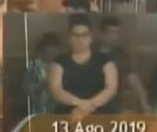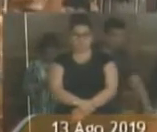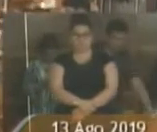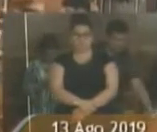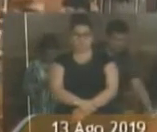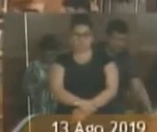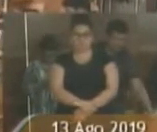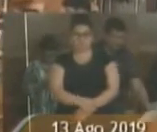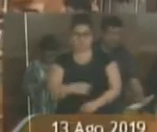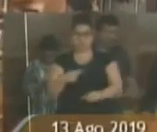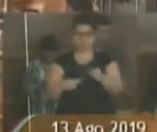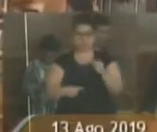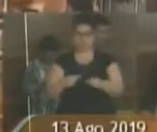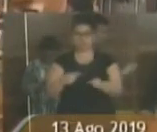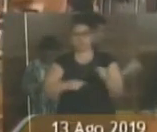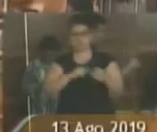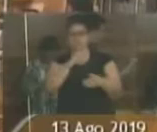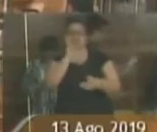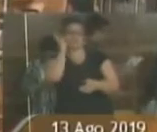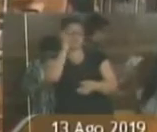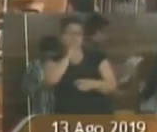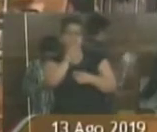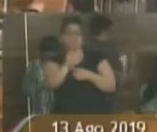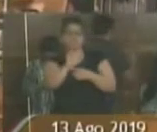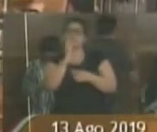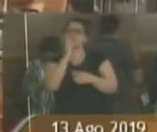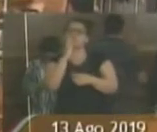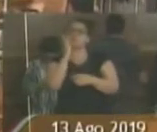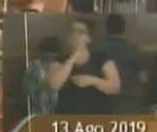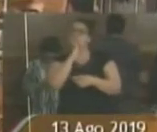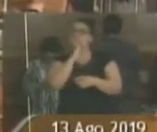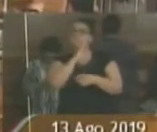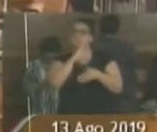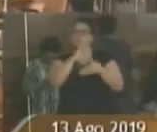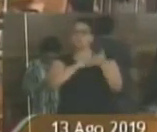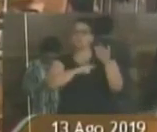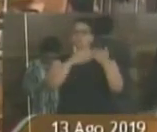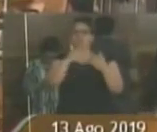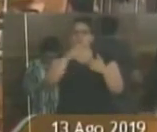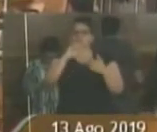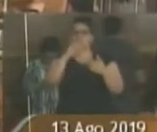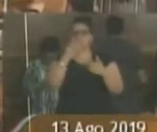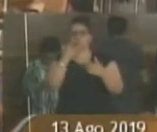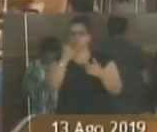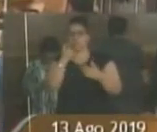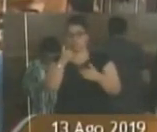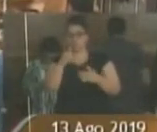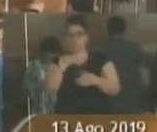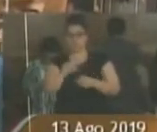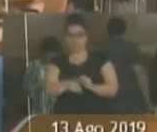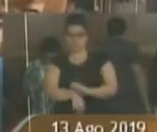Em discussão única, requerimento verbal de autoria da vereadora José Augusto solicitou regime de urgência para o requerimento 293/2019.